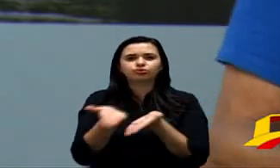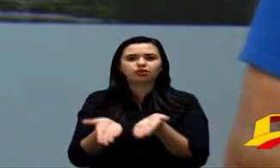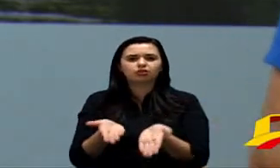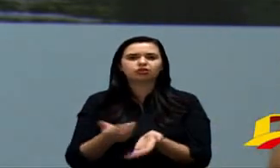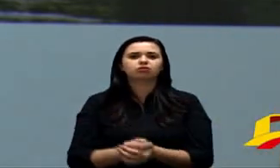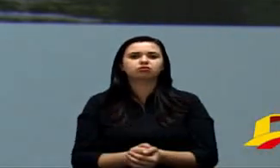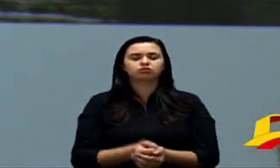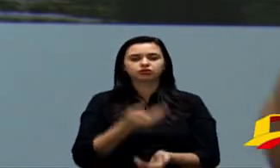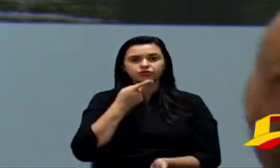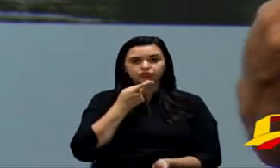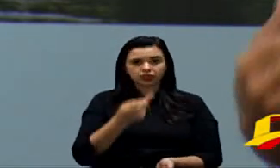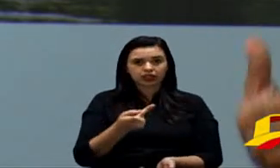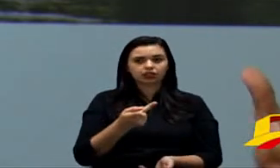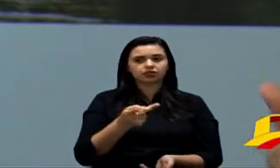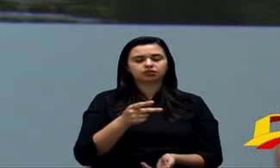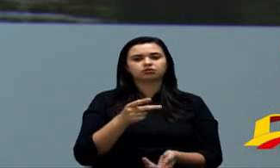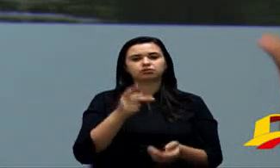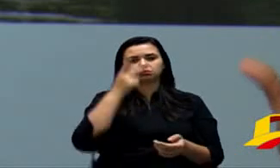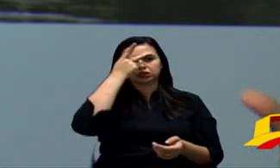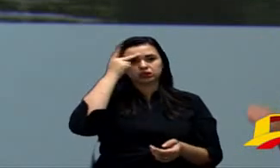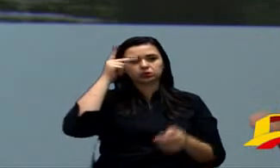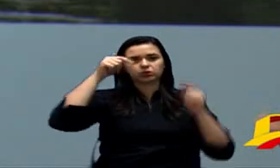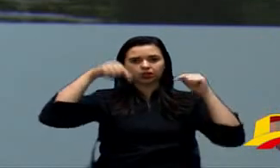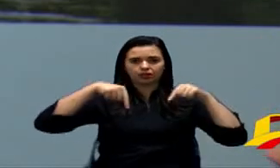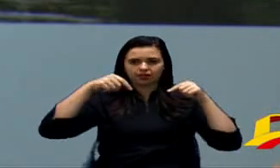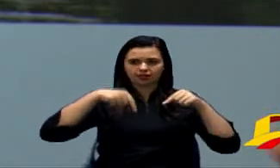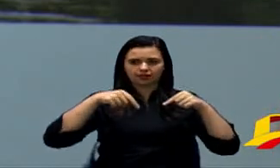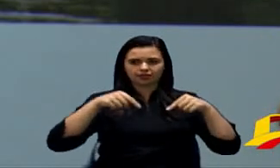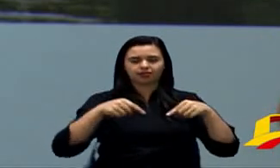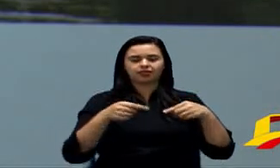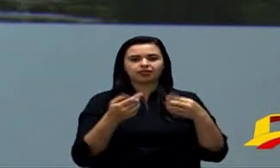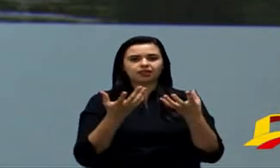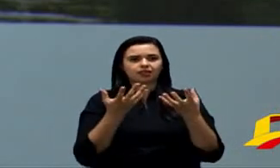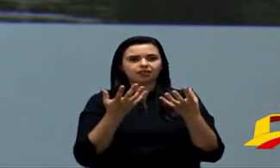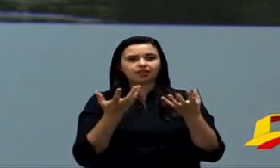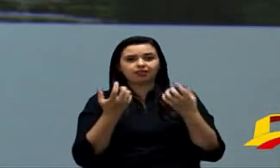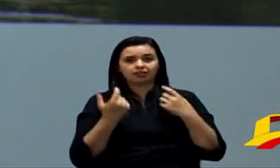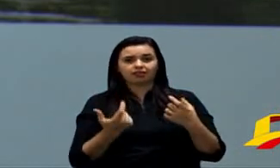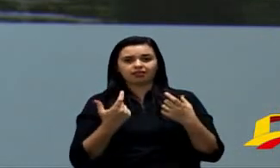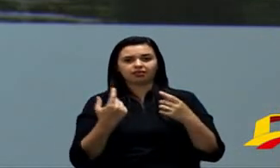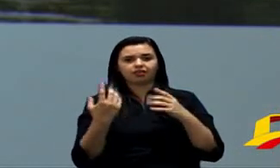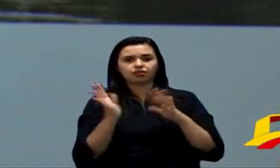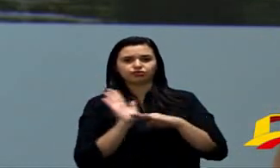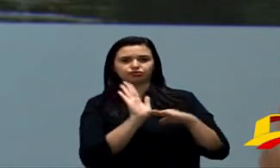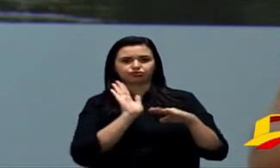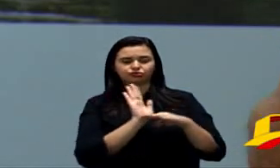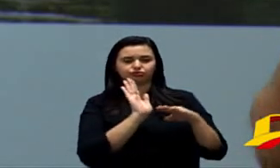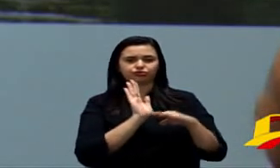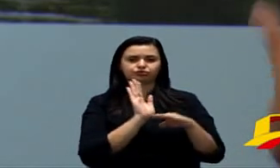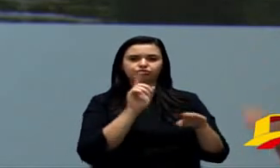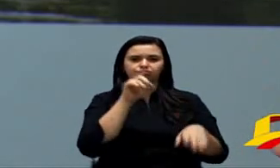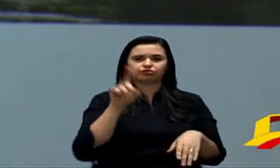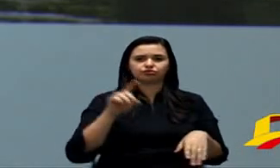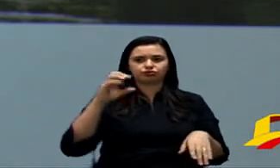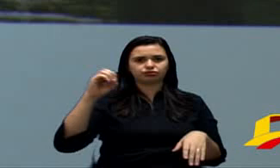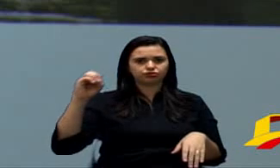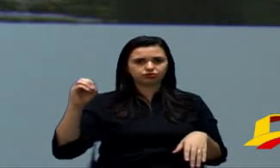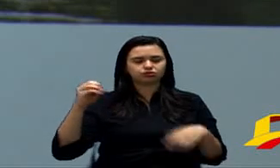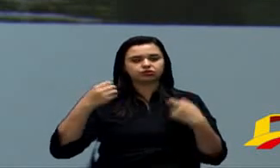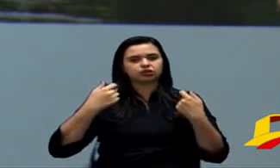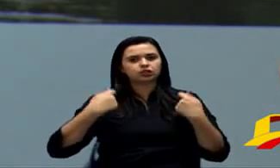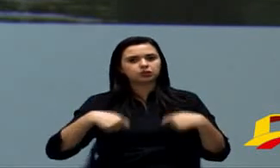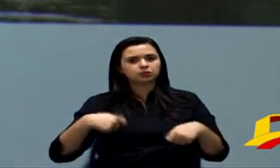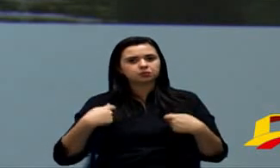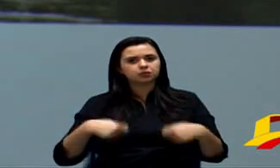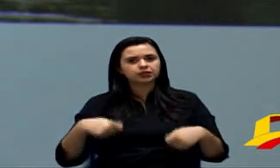defendem o zoológico aqui a necessidade de mudança de modelo, e não essa coisa estática de fazer com que o zoológico seja pura e simplesmente